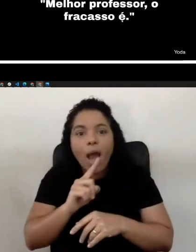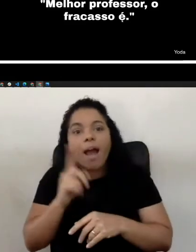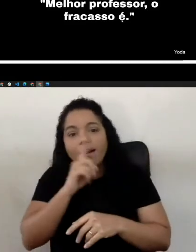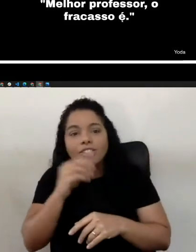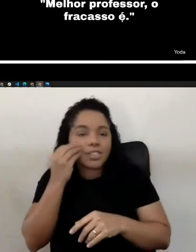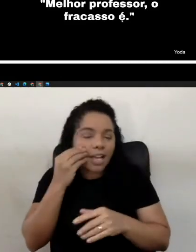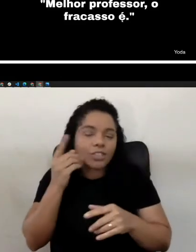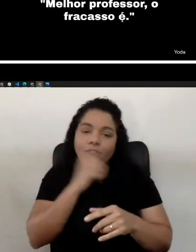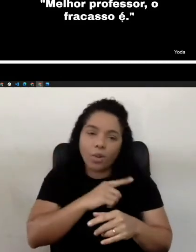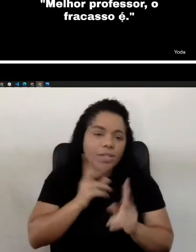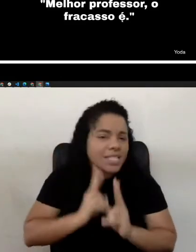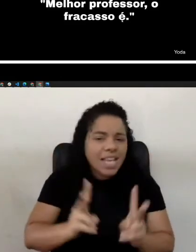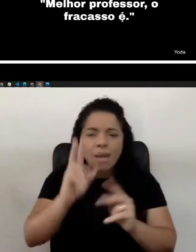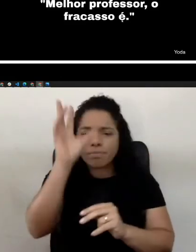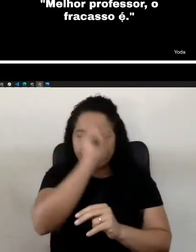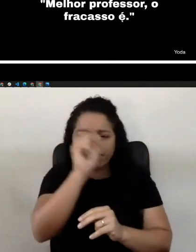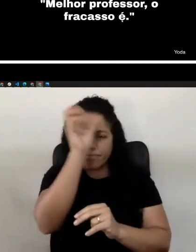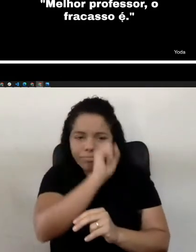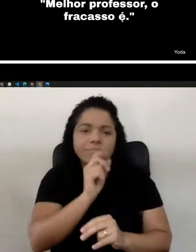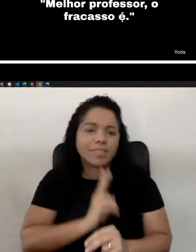Tem sempre um aprendizado.